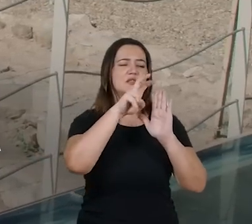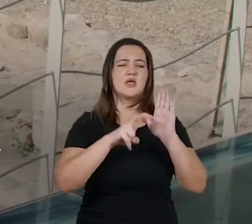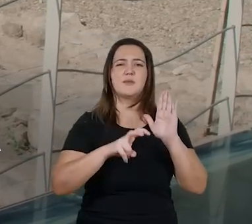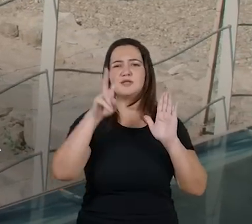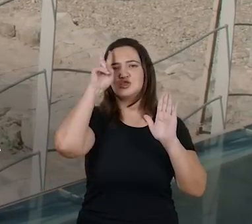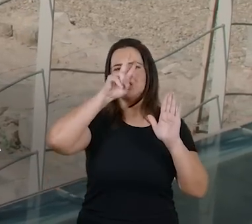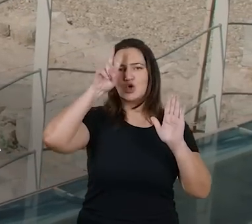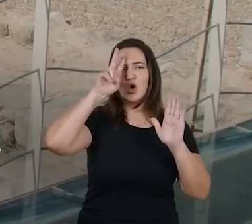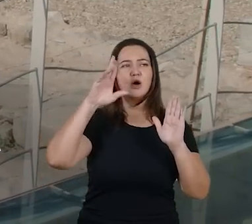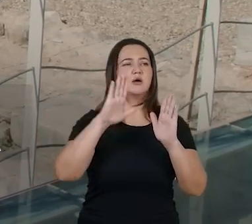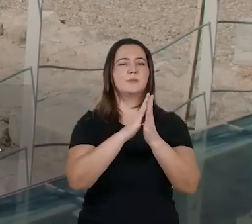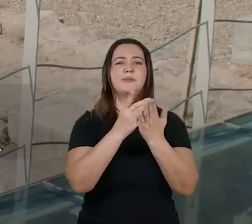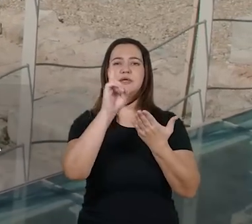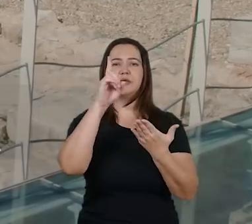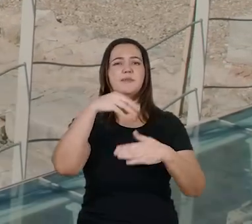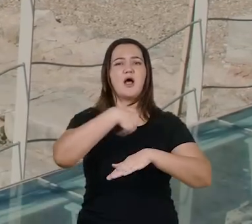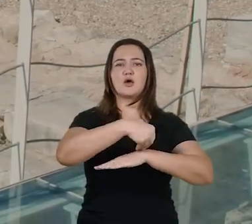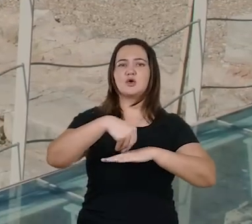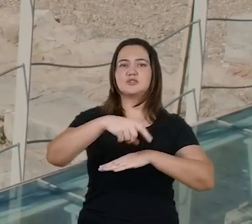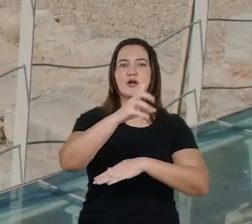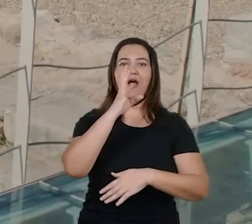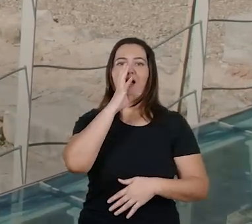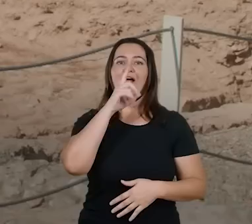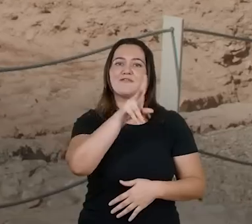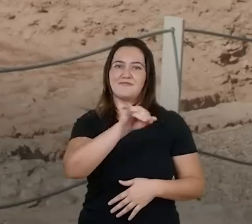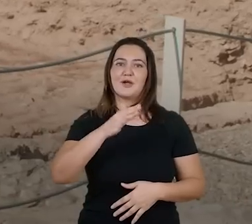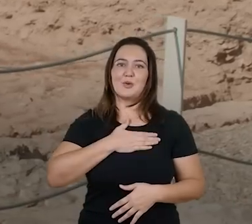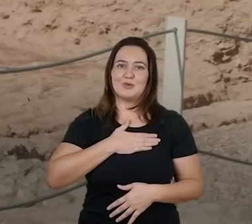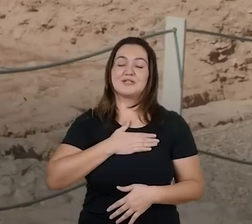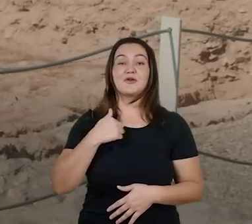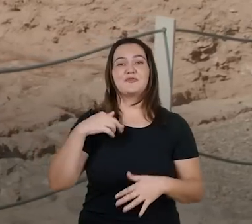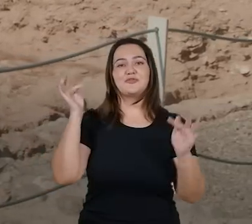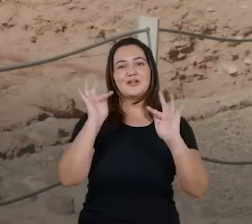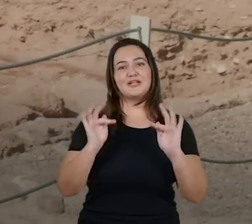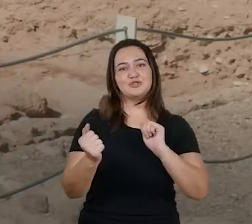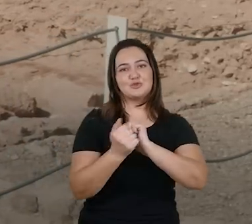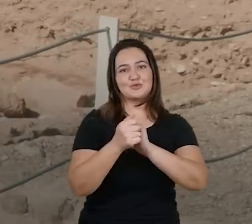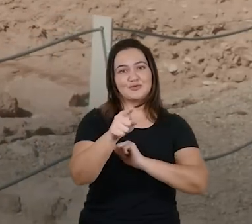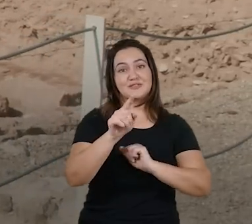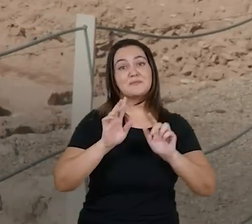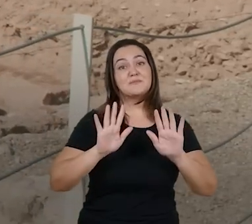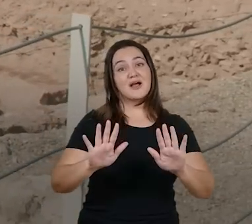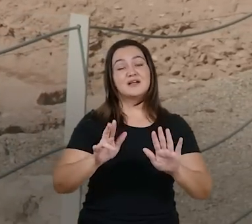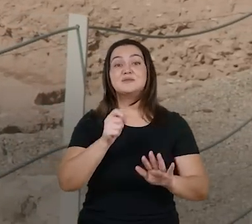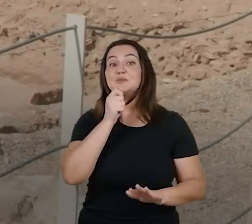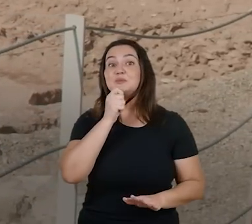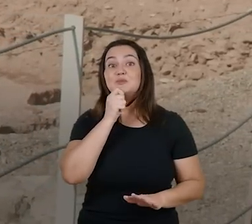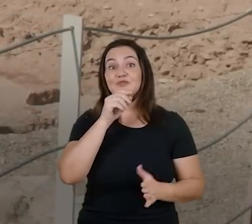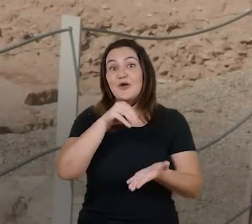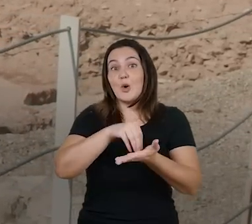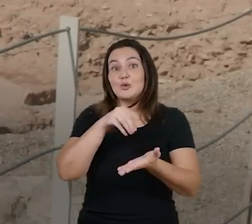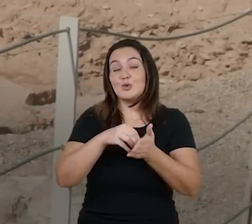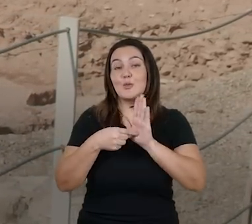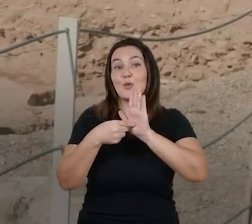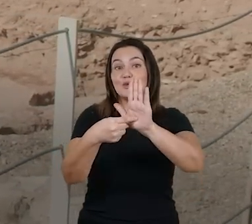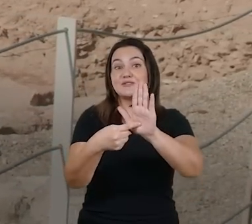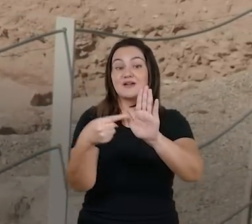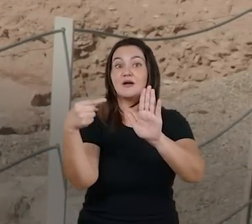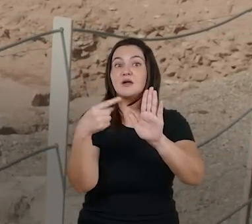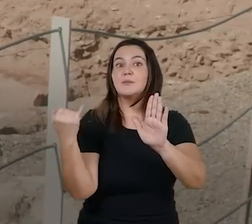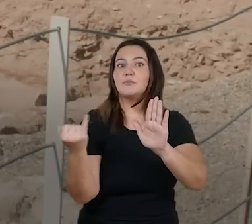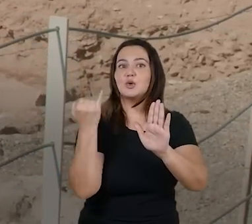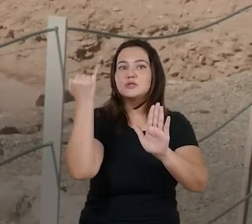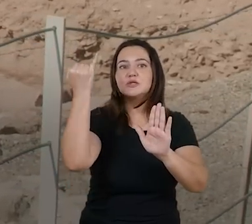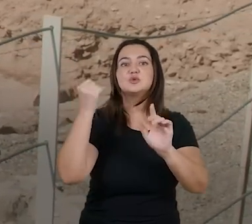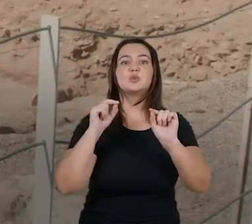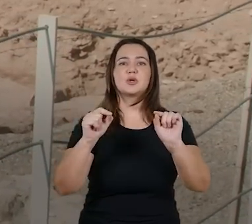Bíblia, arqueologia que vão impressionar você. Então eu fico feliz com a sua companhia, mas eu ainda não mostrei uma coisa